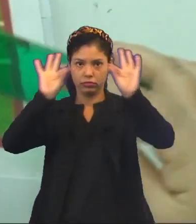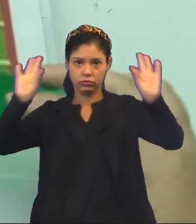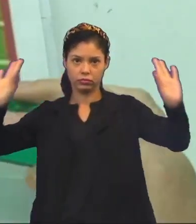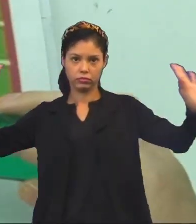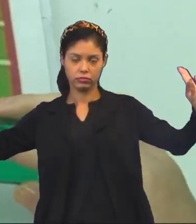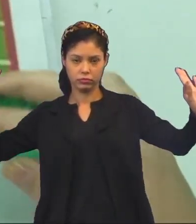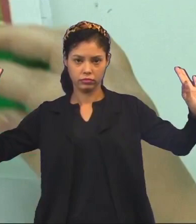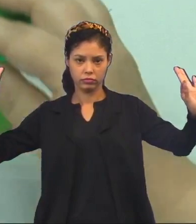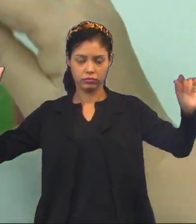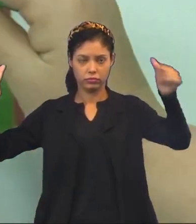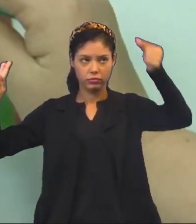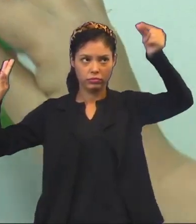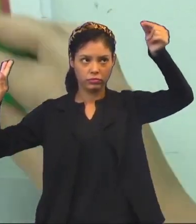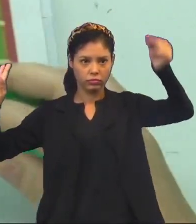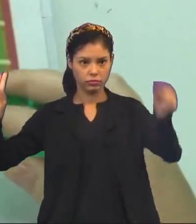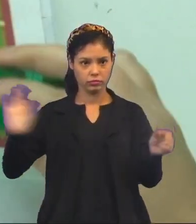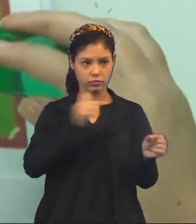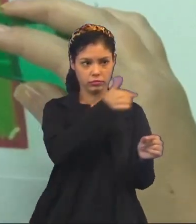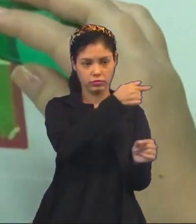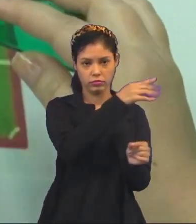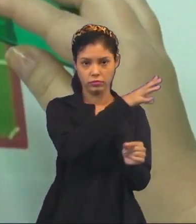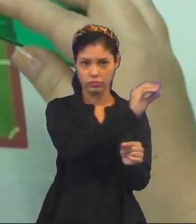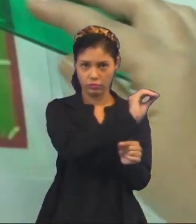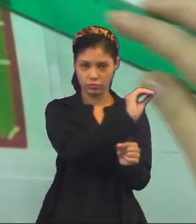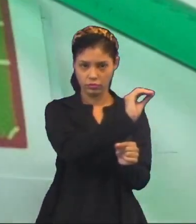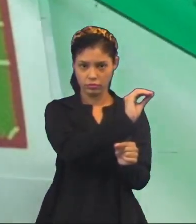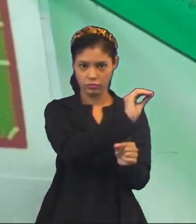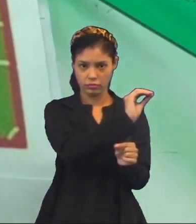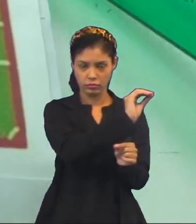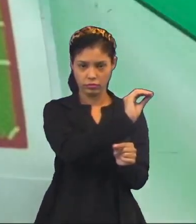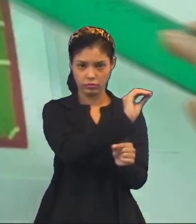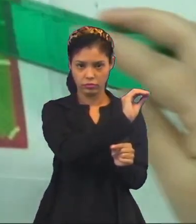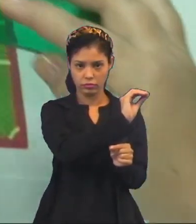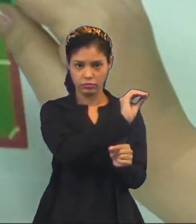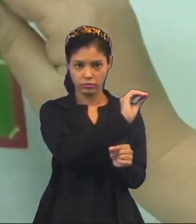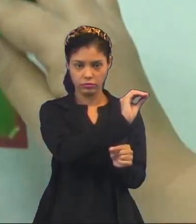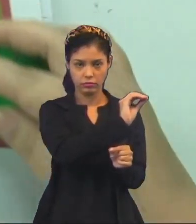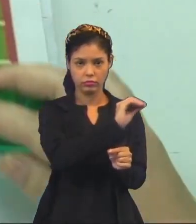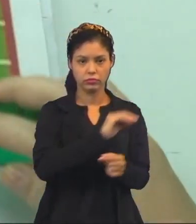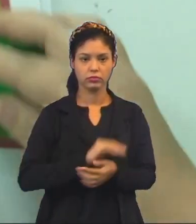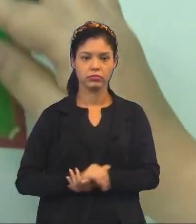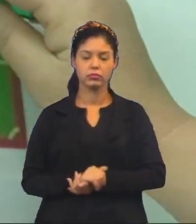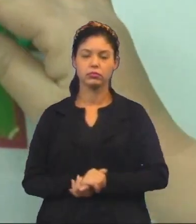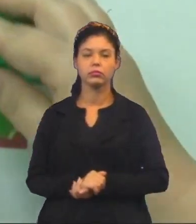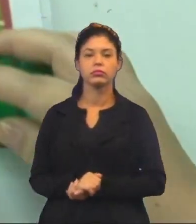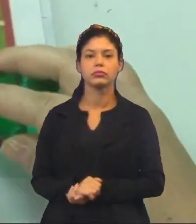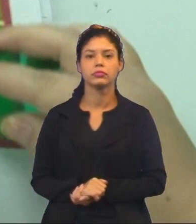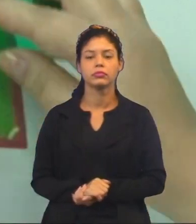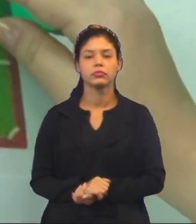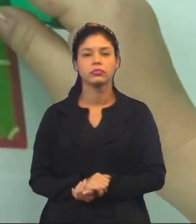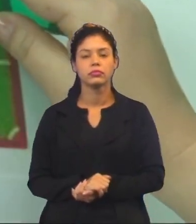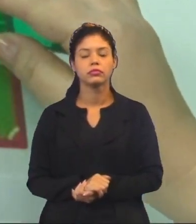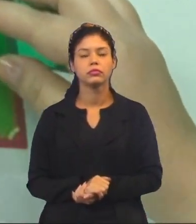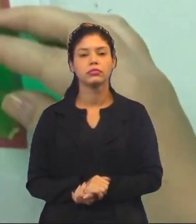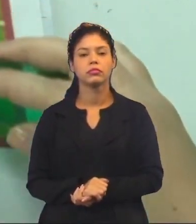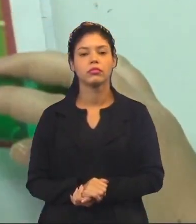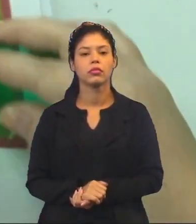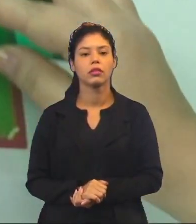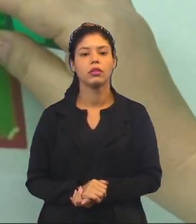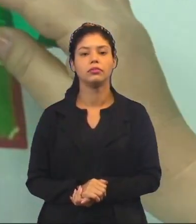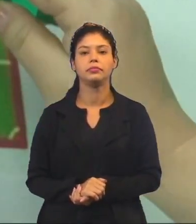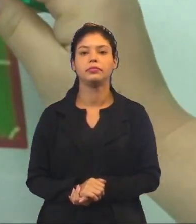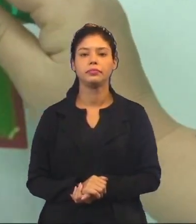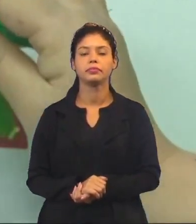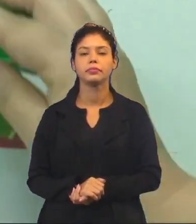de largura e 70, aliás, de comprimento, 100 metros e 70 de largura desse